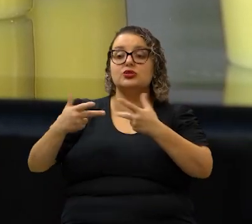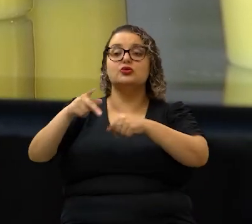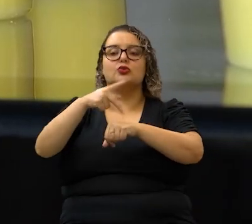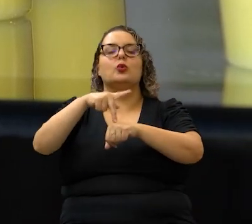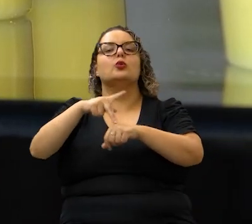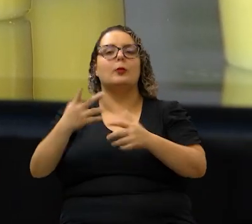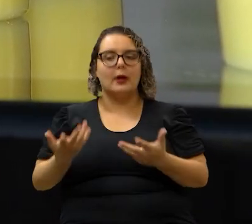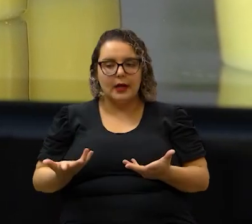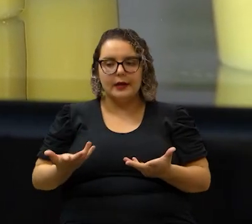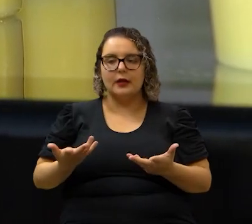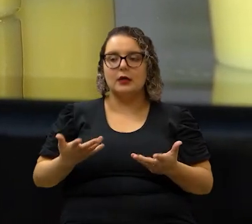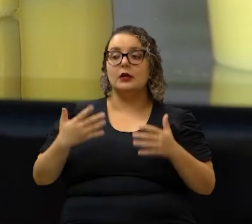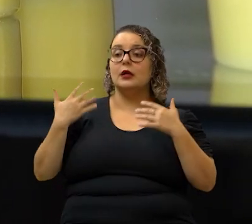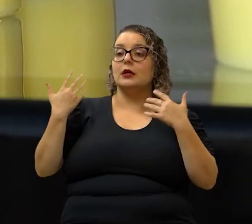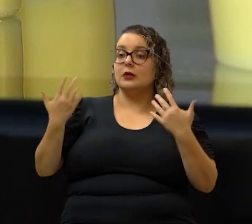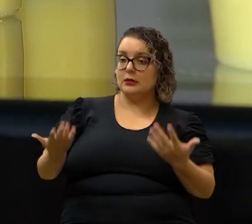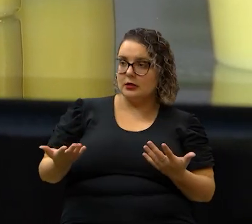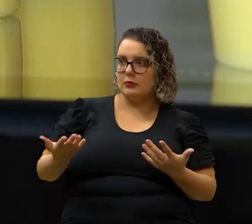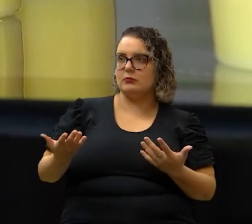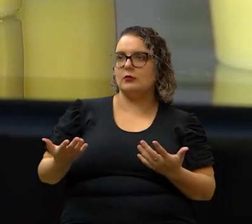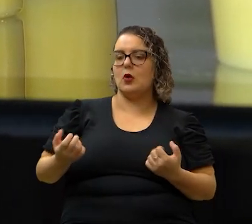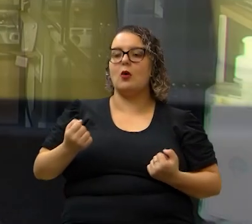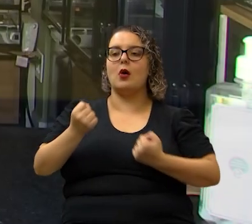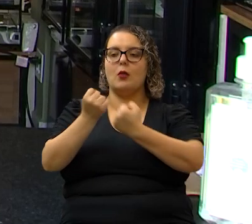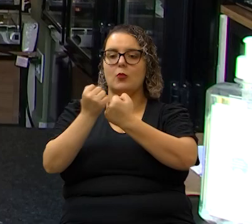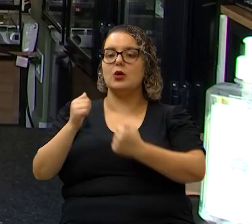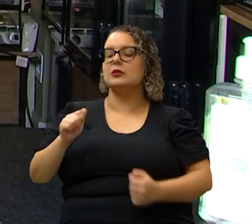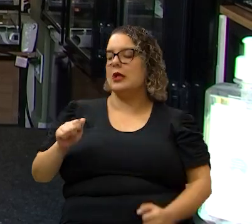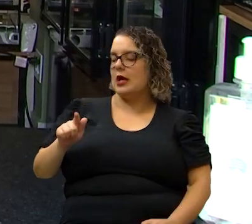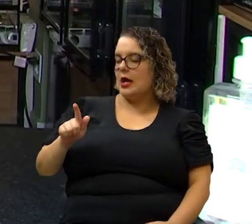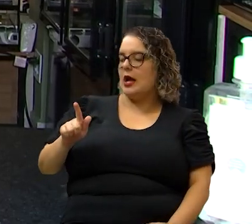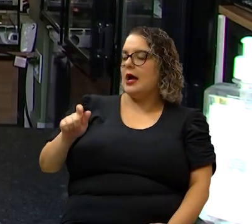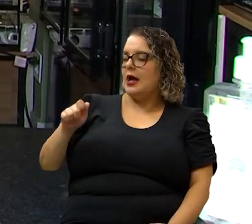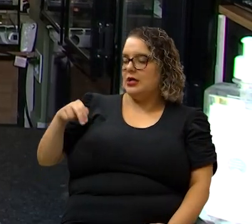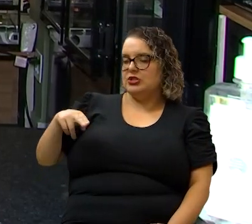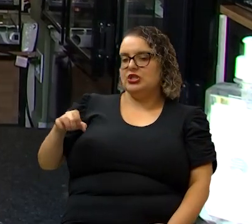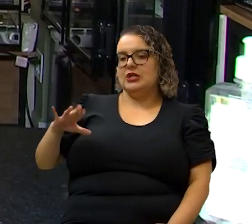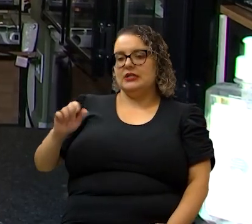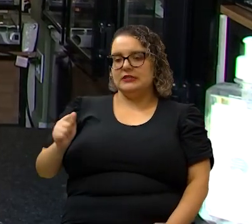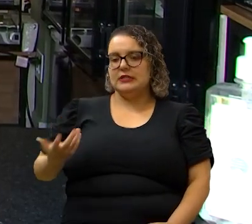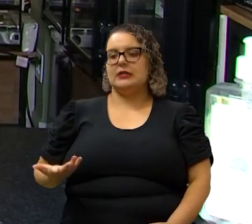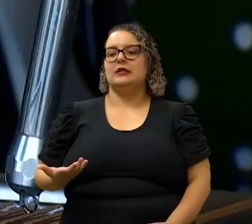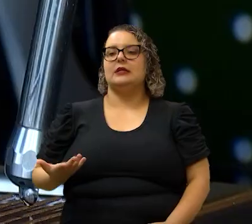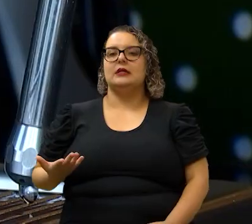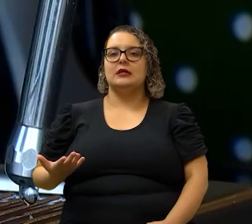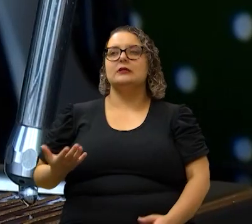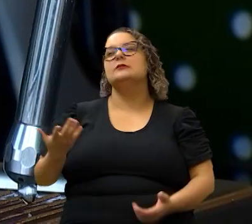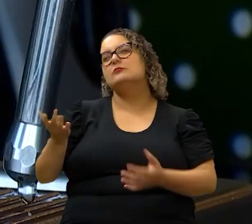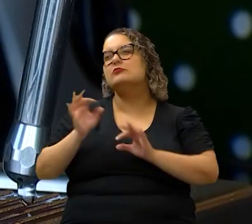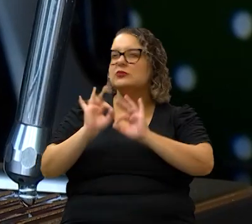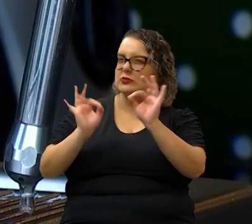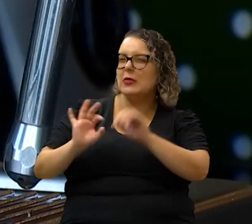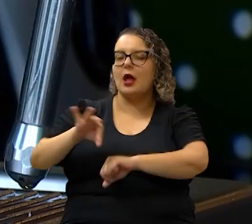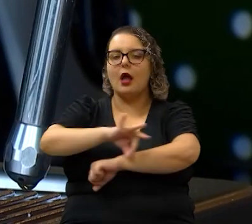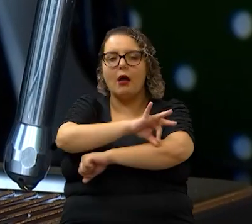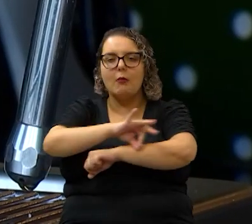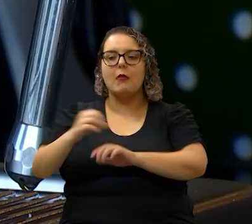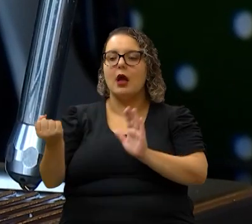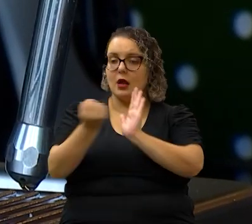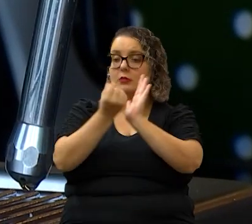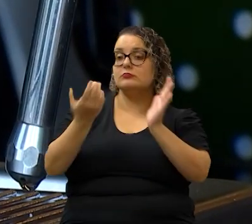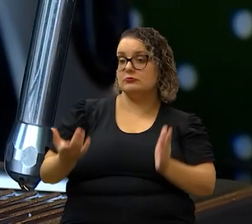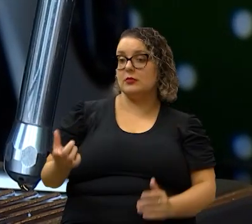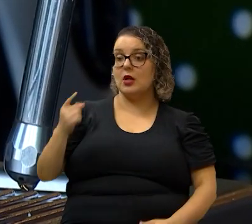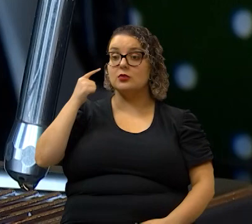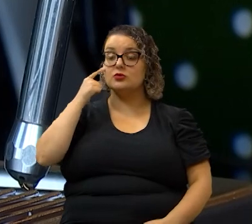o país, né? Enfim, então, através de um apoio de uma agência também, né, de posicionamento de marca, de arquitetura e tudo, eu tive